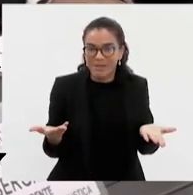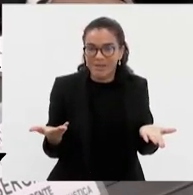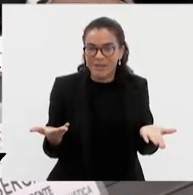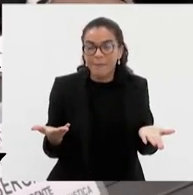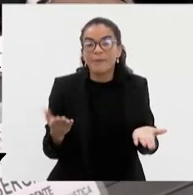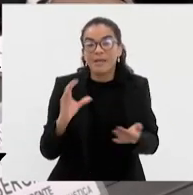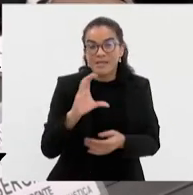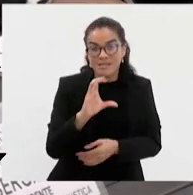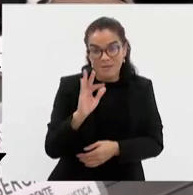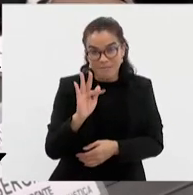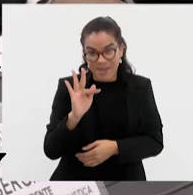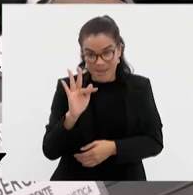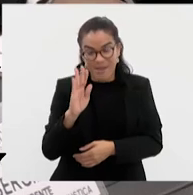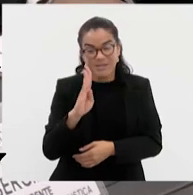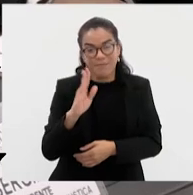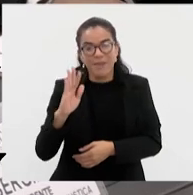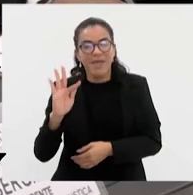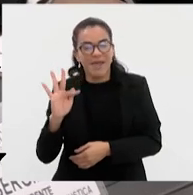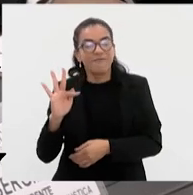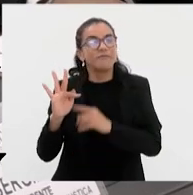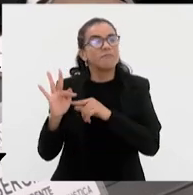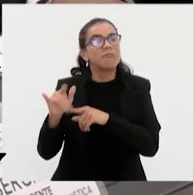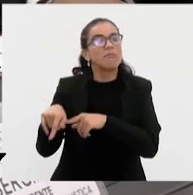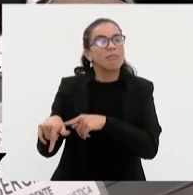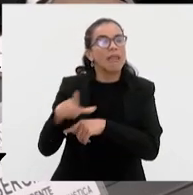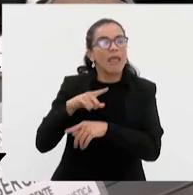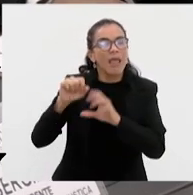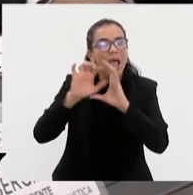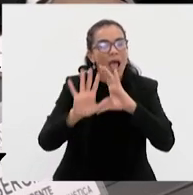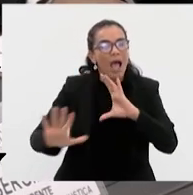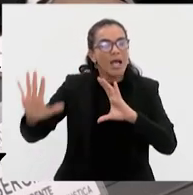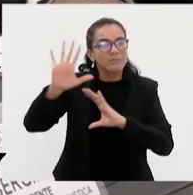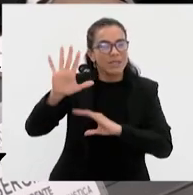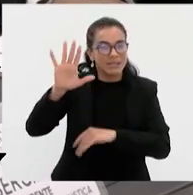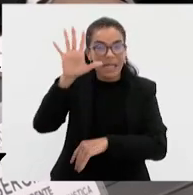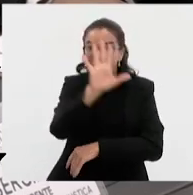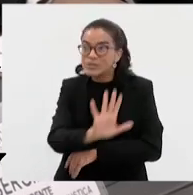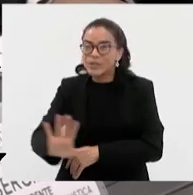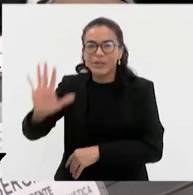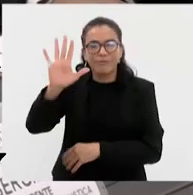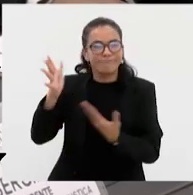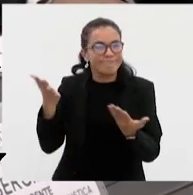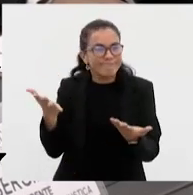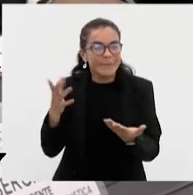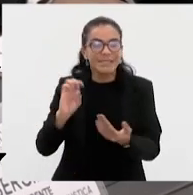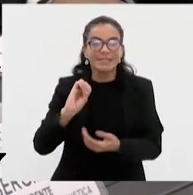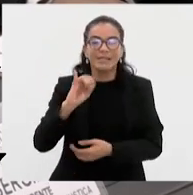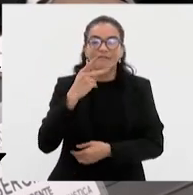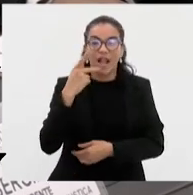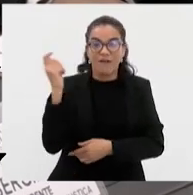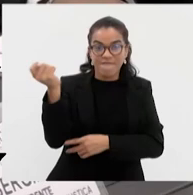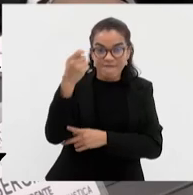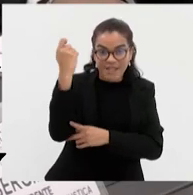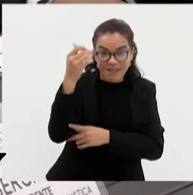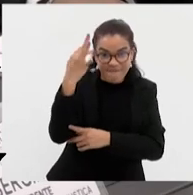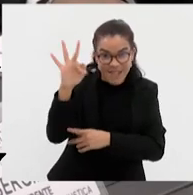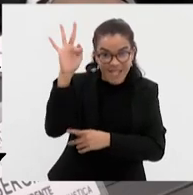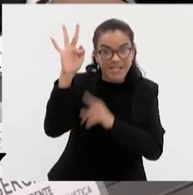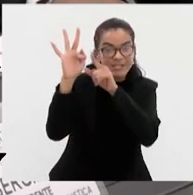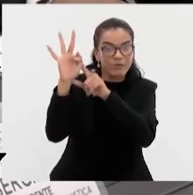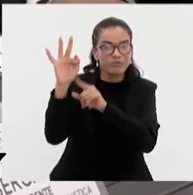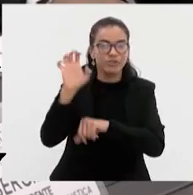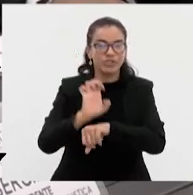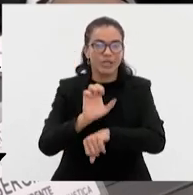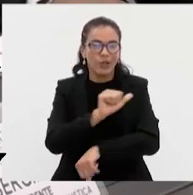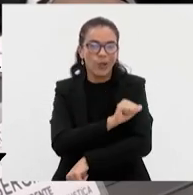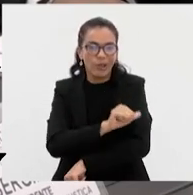a CBF e o Campeonato Brasileiro têm um aspecto de âmbito nacional. Mas, por exemplo, se a gente fosse tratar da Federação do Estado do Rio de Janeiro, a